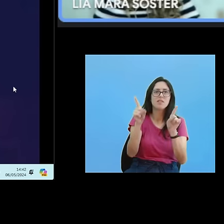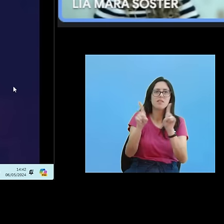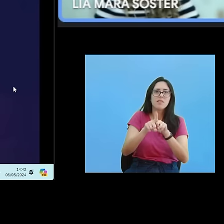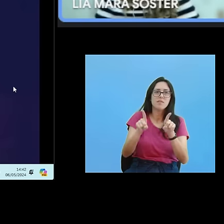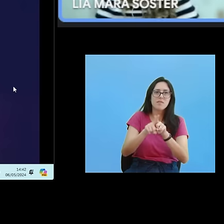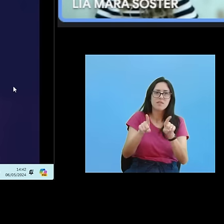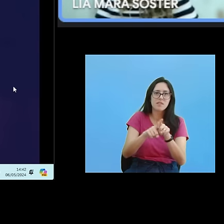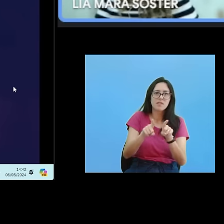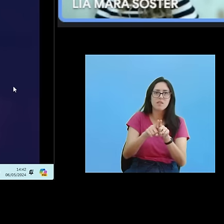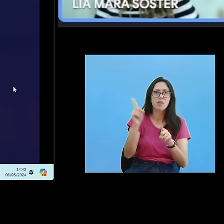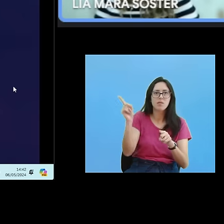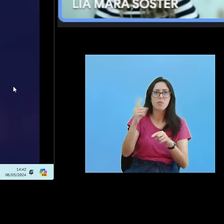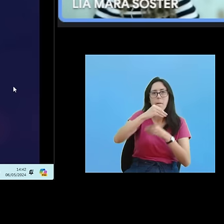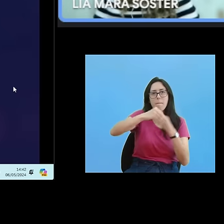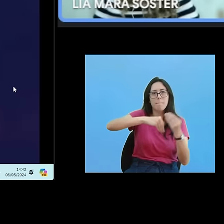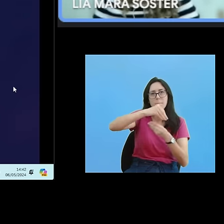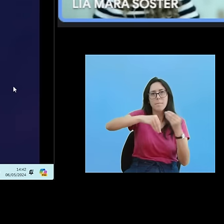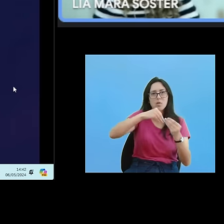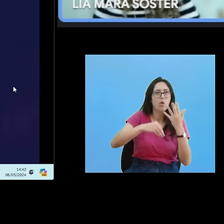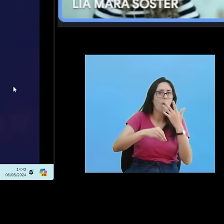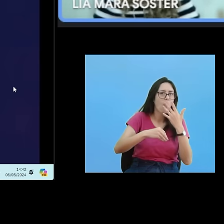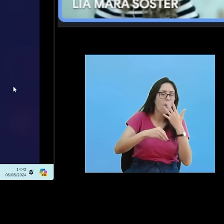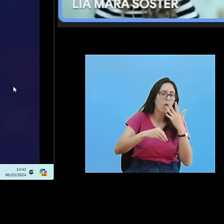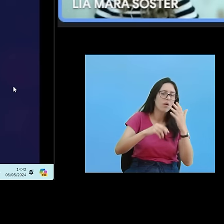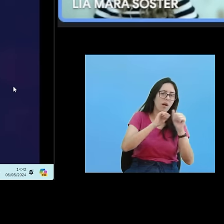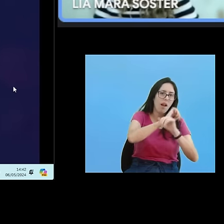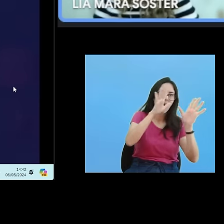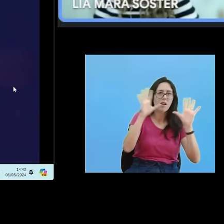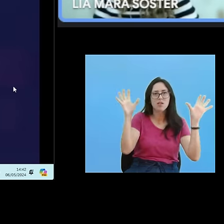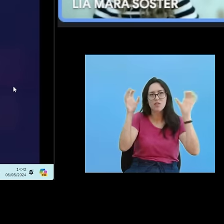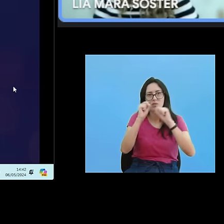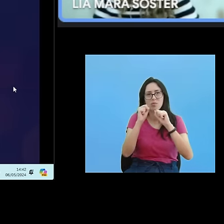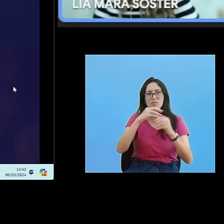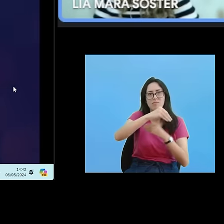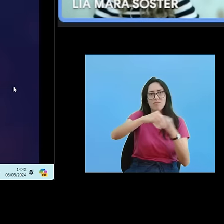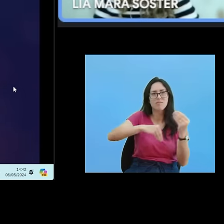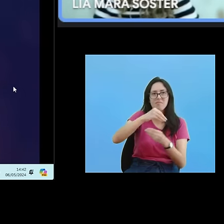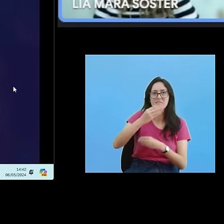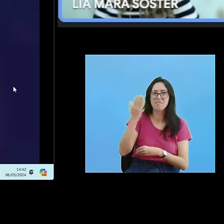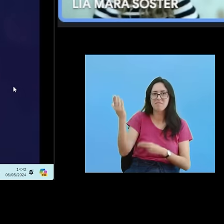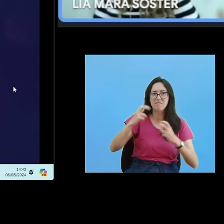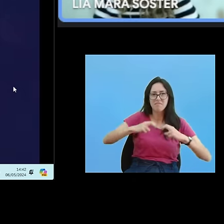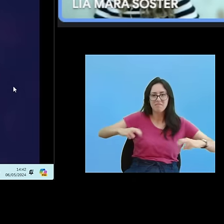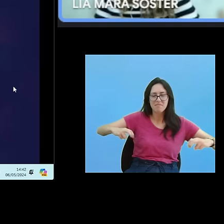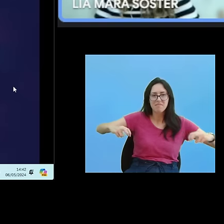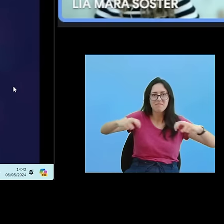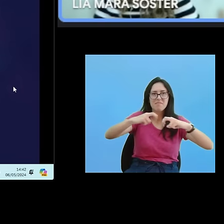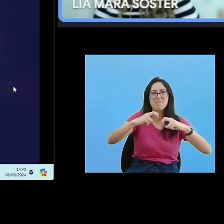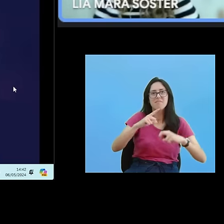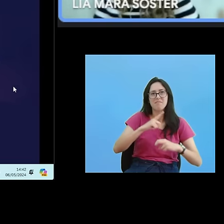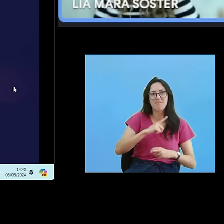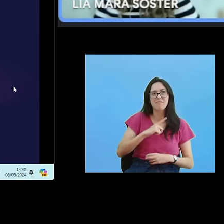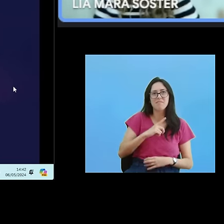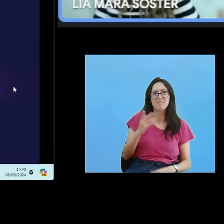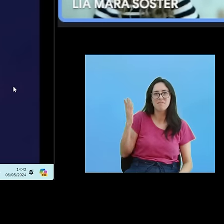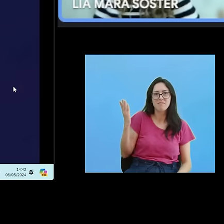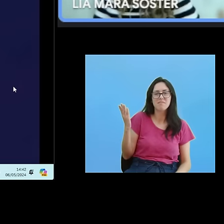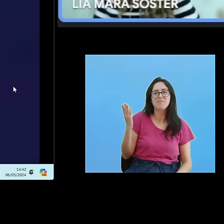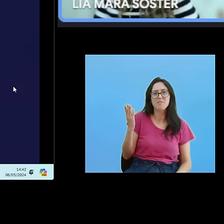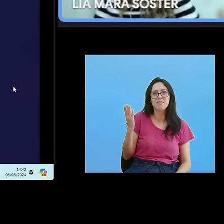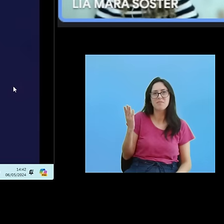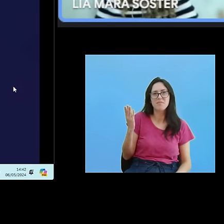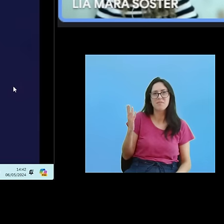as duas massas, né, clara e escura, e eles sentados aí à mesa, o fundo, né, à frente os potes de bolo, ao fundo eles,